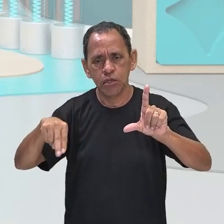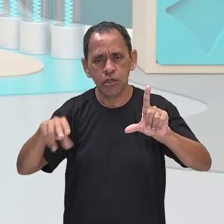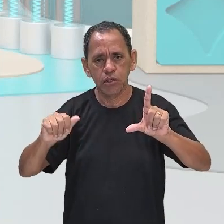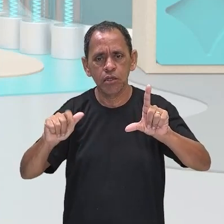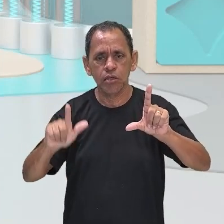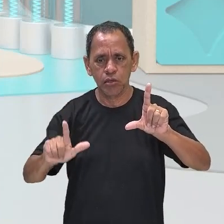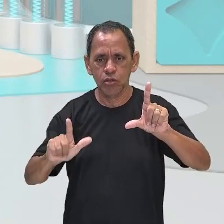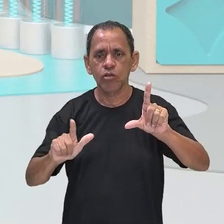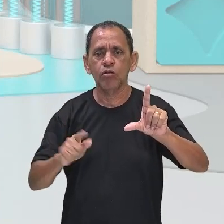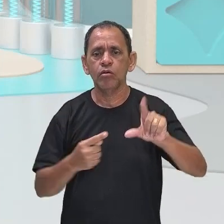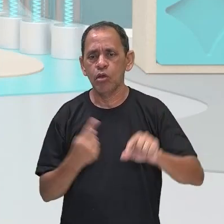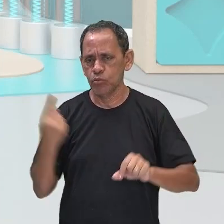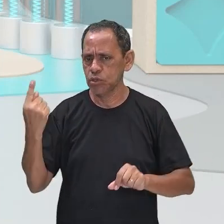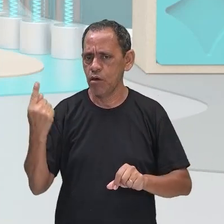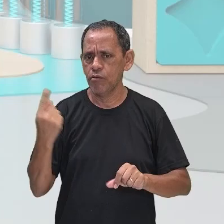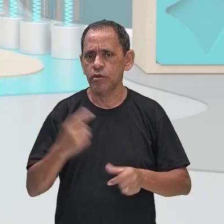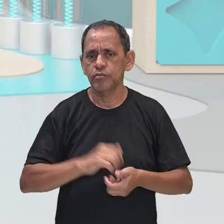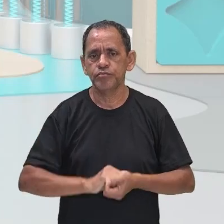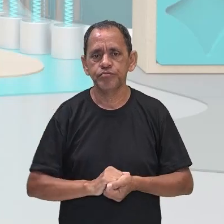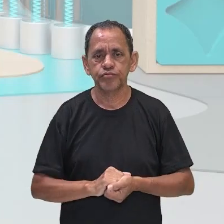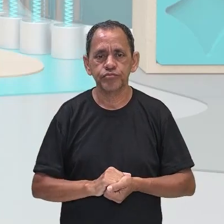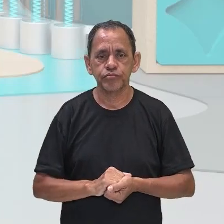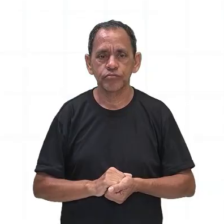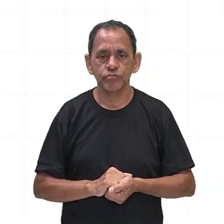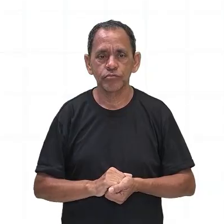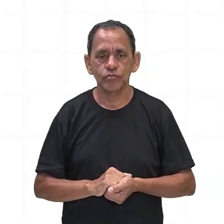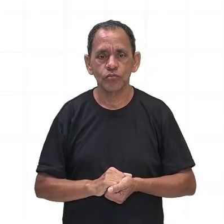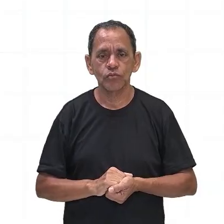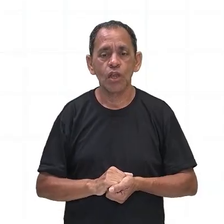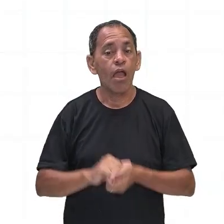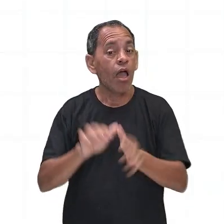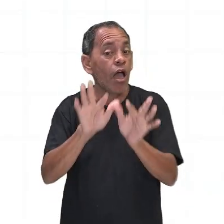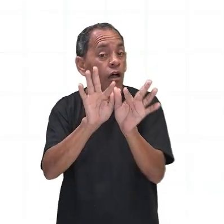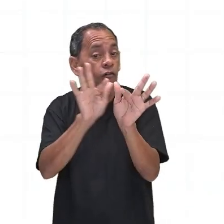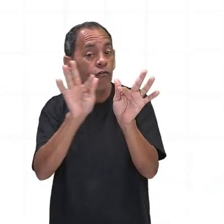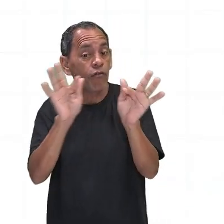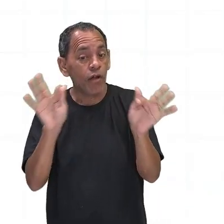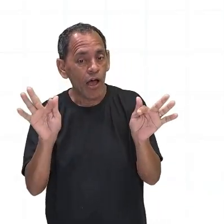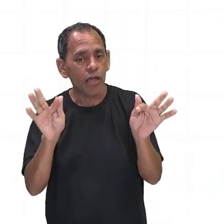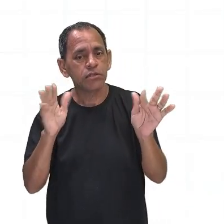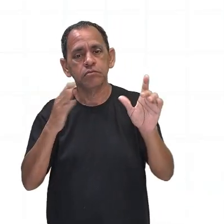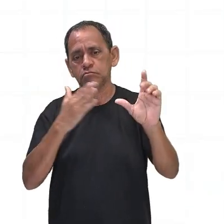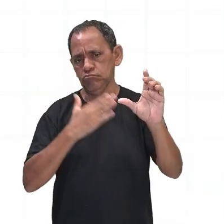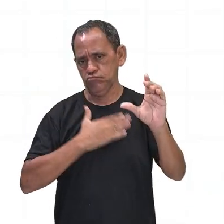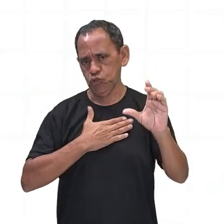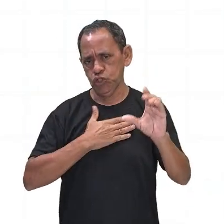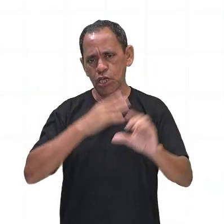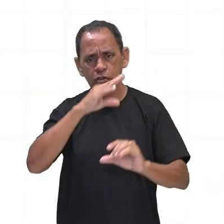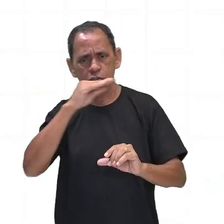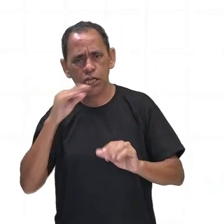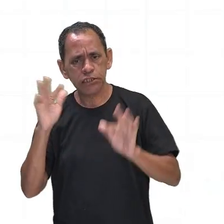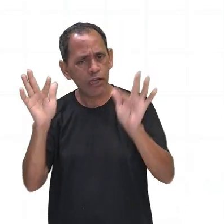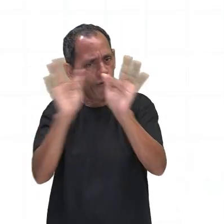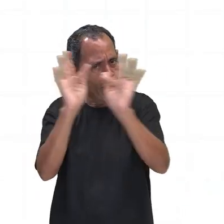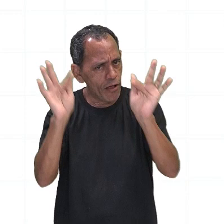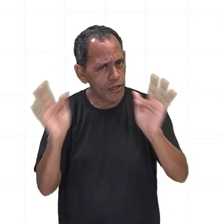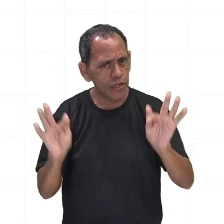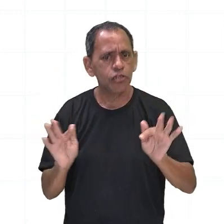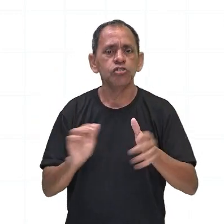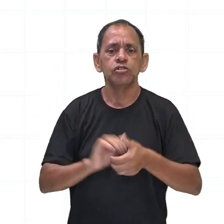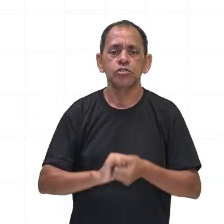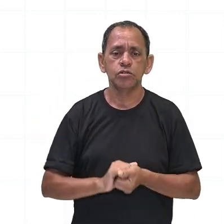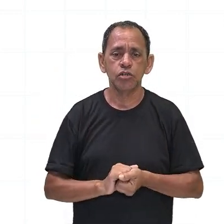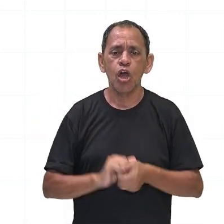vocês. Observem, olha só. A criança, ou seja, a minha criança feliz. Então, eu poderia utilizar esse